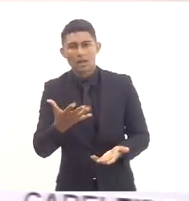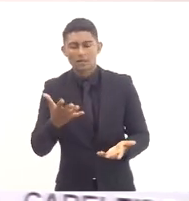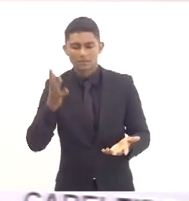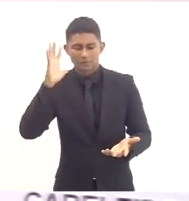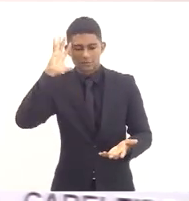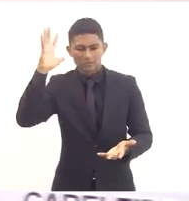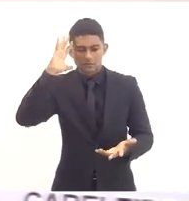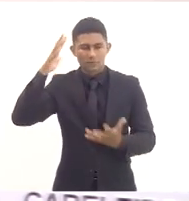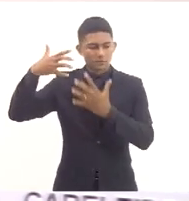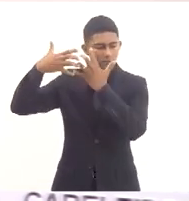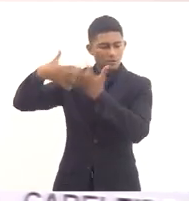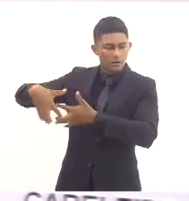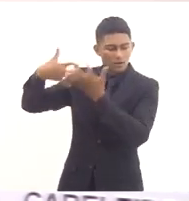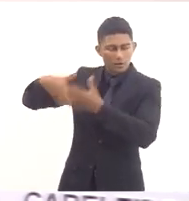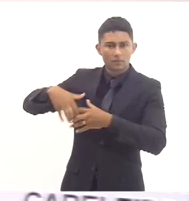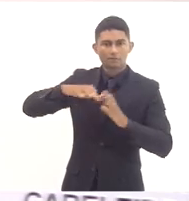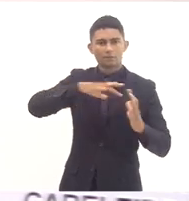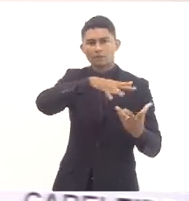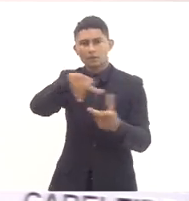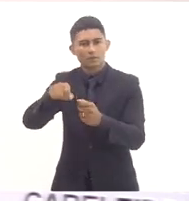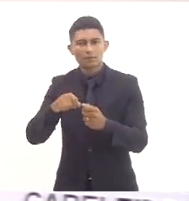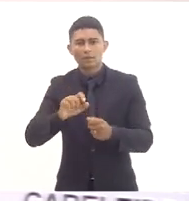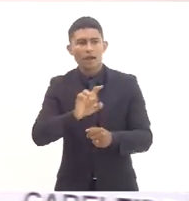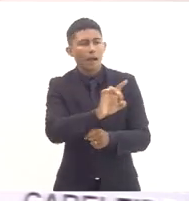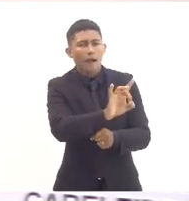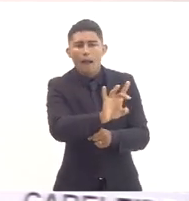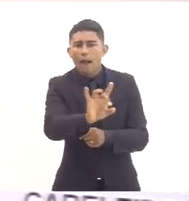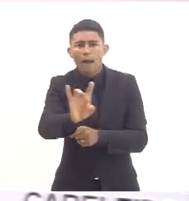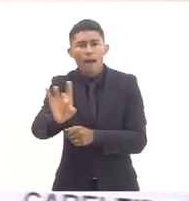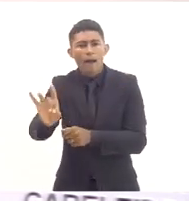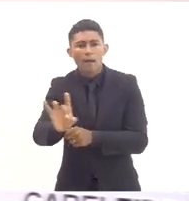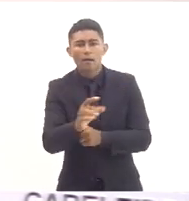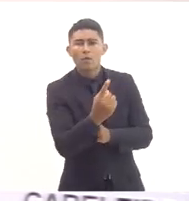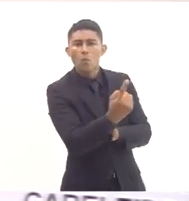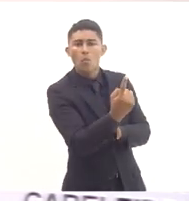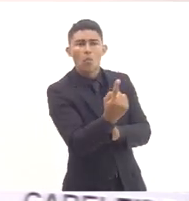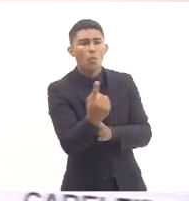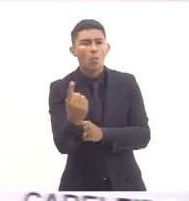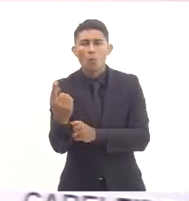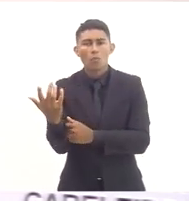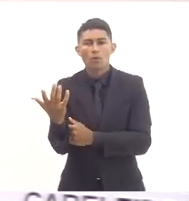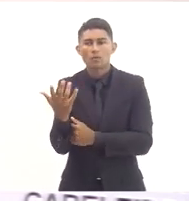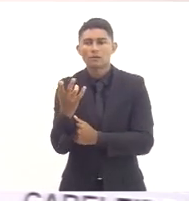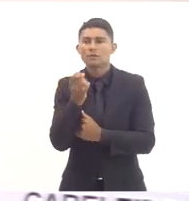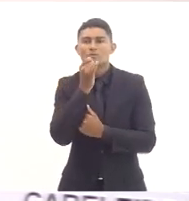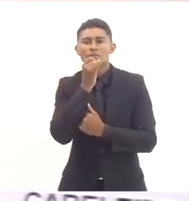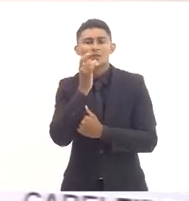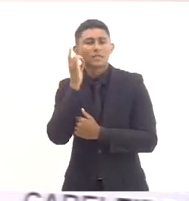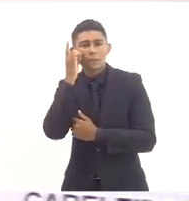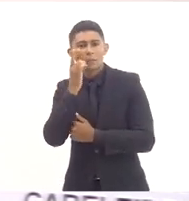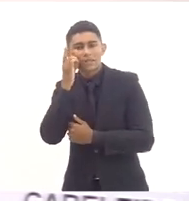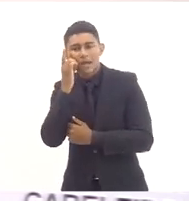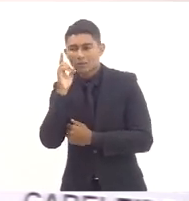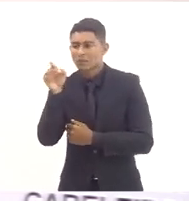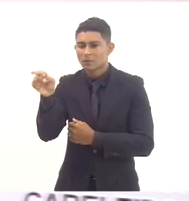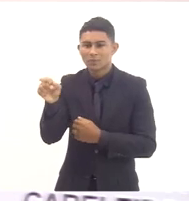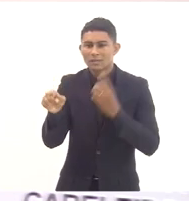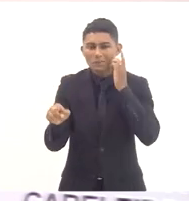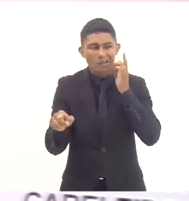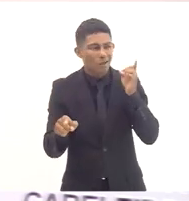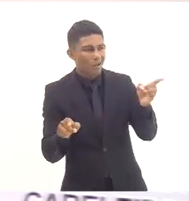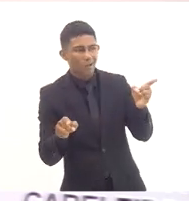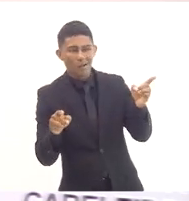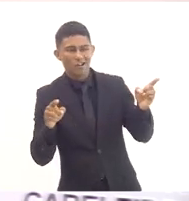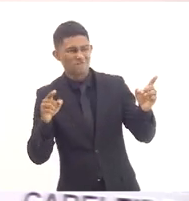concientizar sobre o mundo somos e repetimos não há uma data igual ao outro de um deputado igual ao outro porque